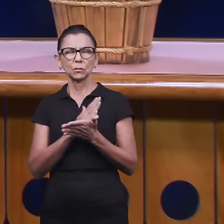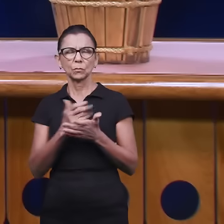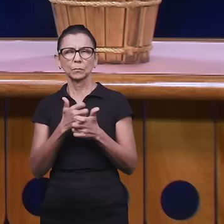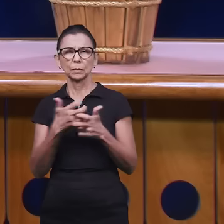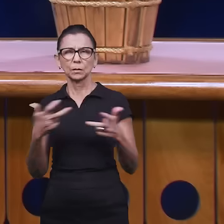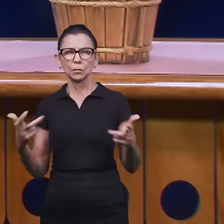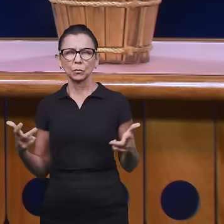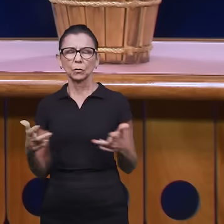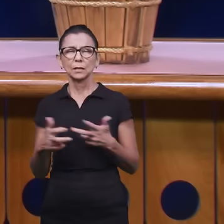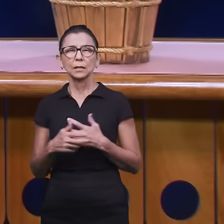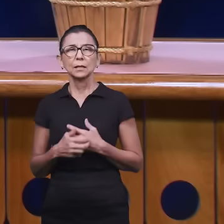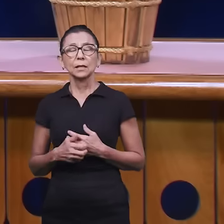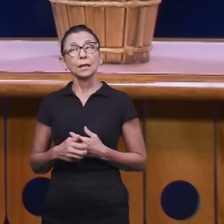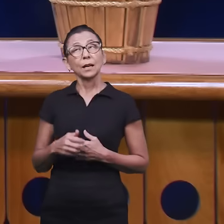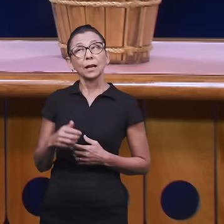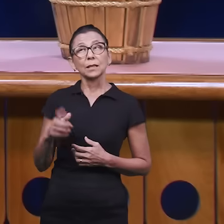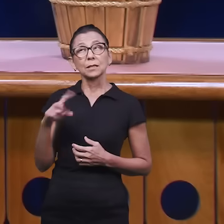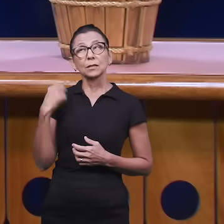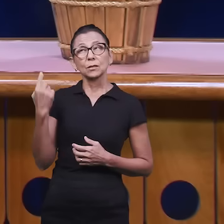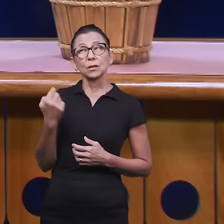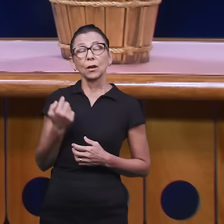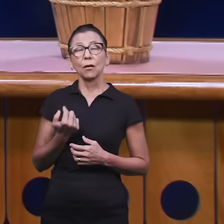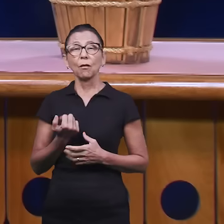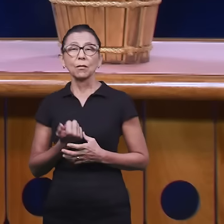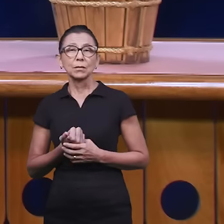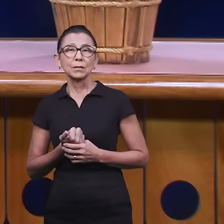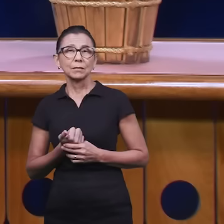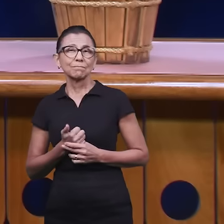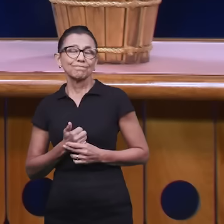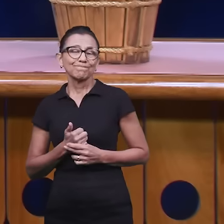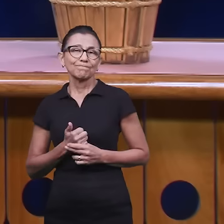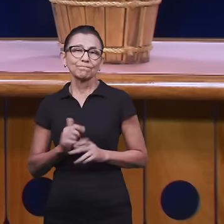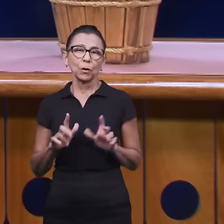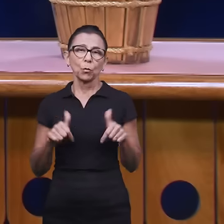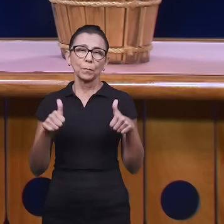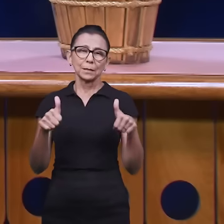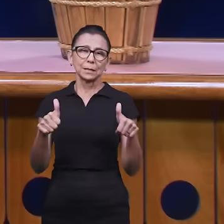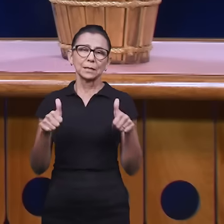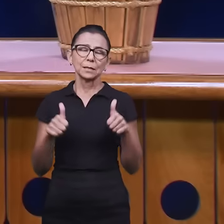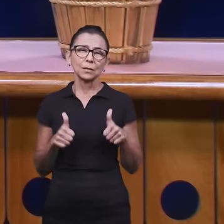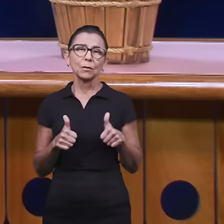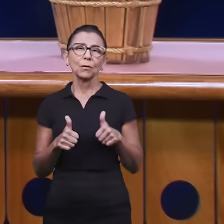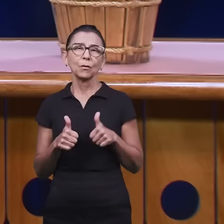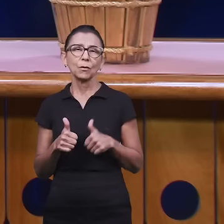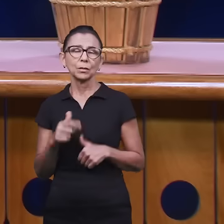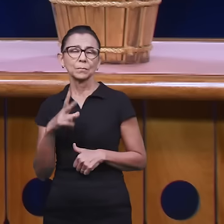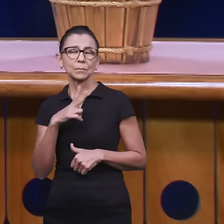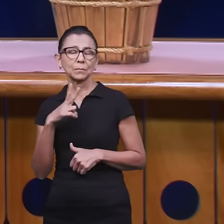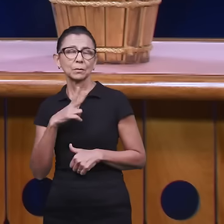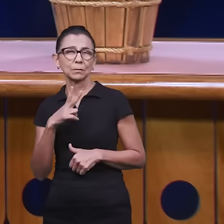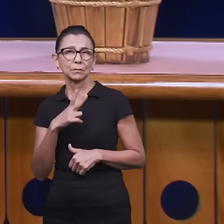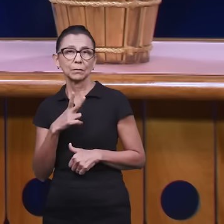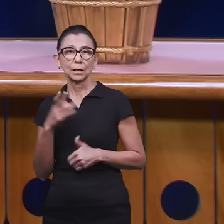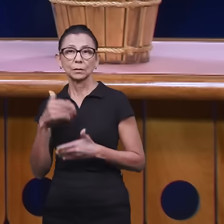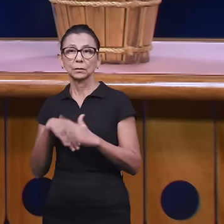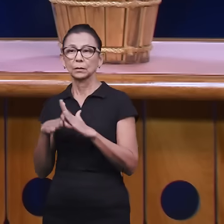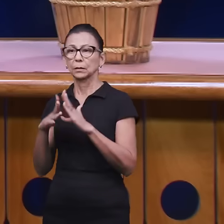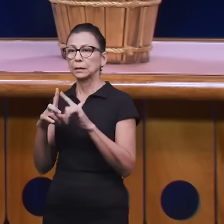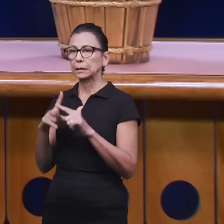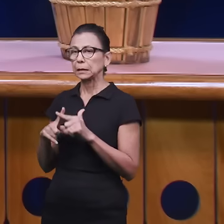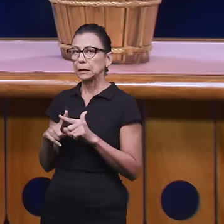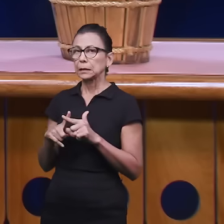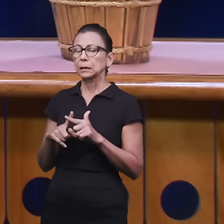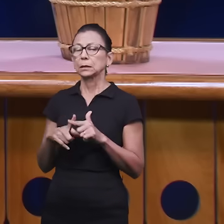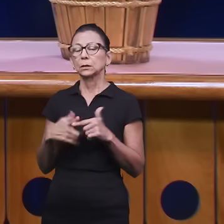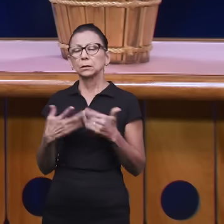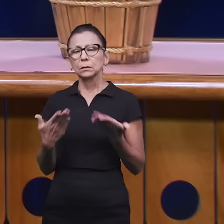Às vezes você tem certas as coisas que a gente faz, às vezes, de orientação e de tudo mais, de lutas próprias, pessoais, dentro da